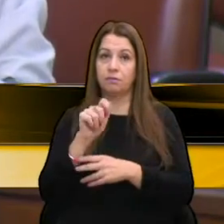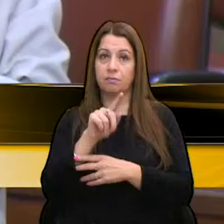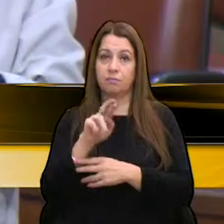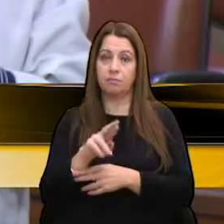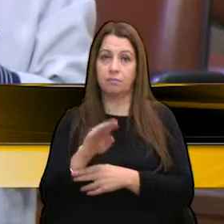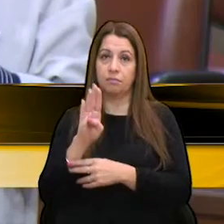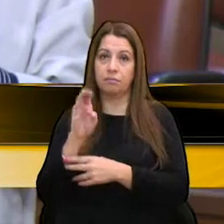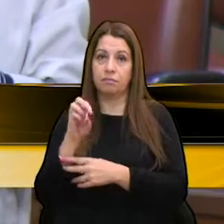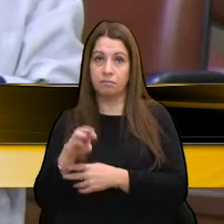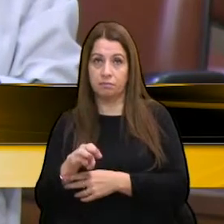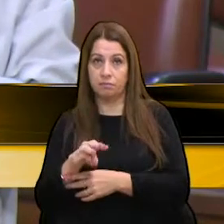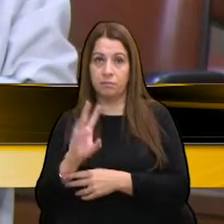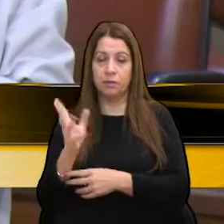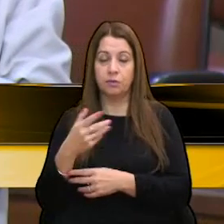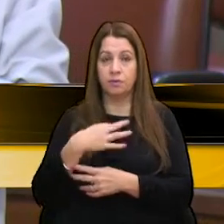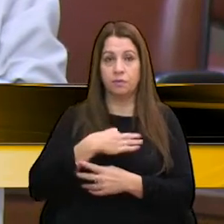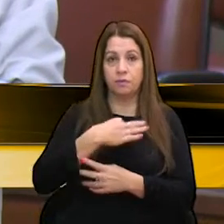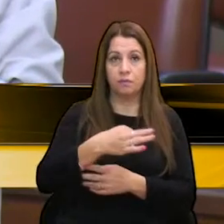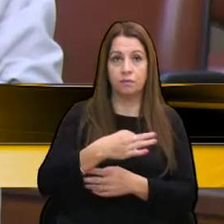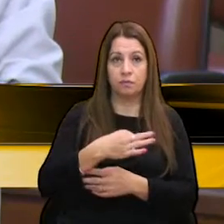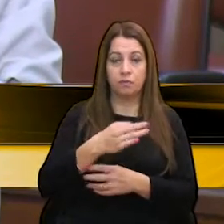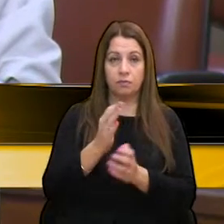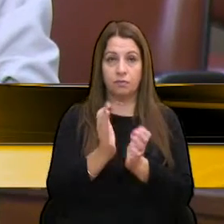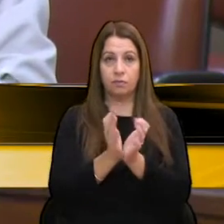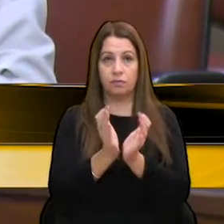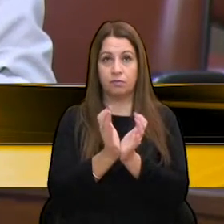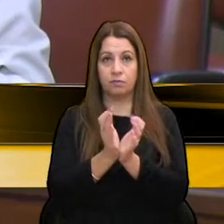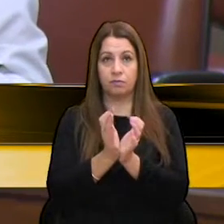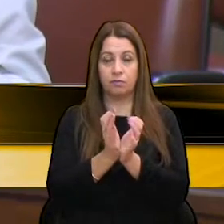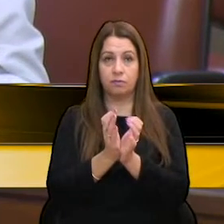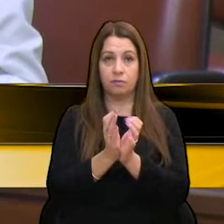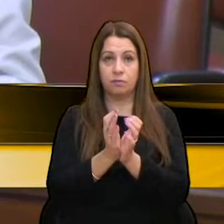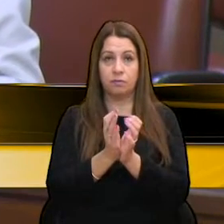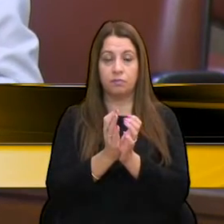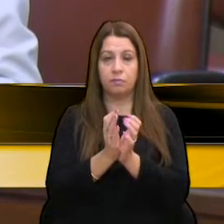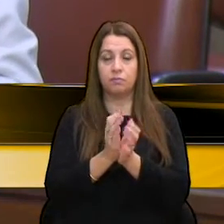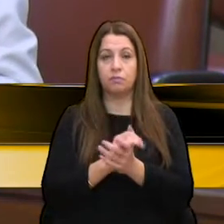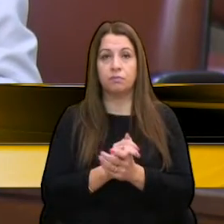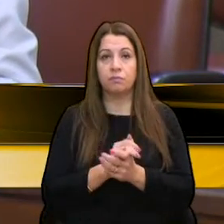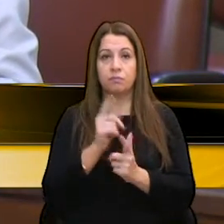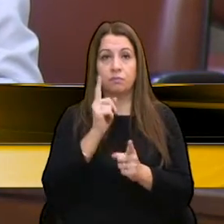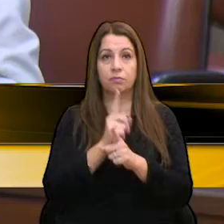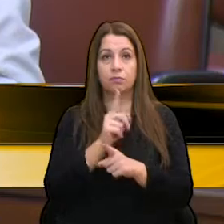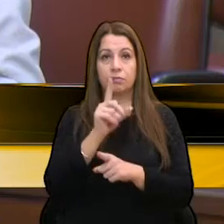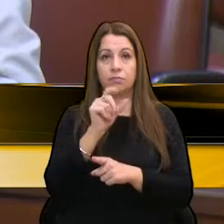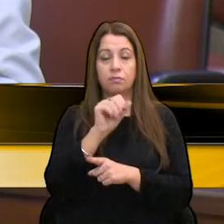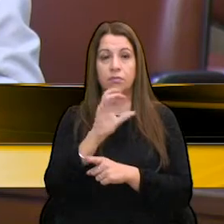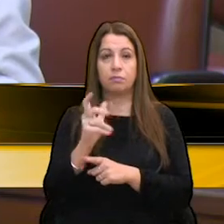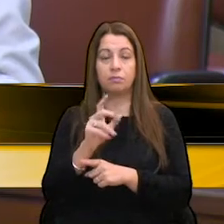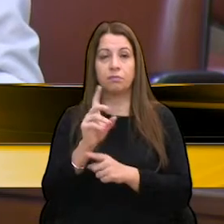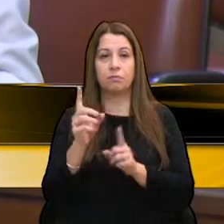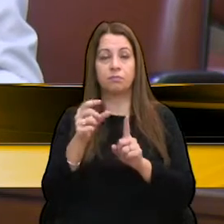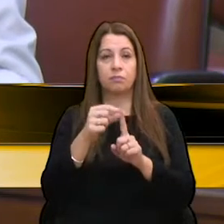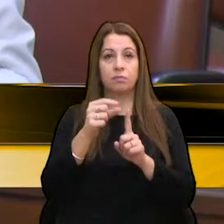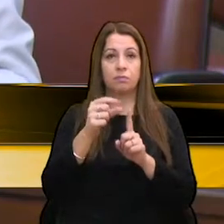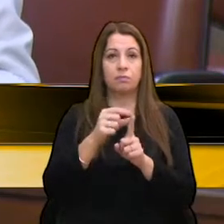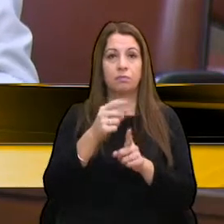Bem. As voluntárias do grupo encontraram $10 mil,